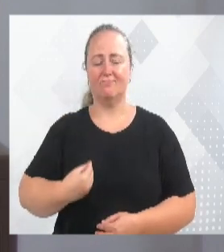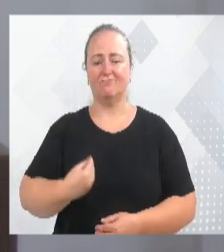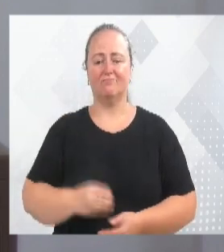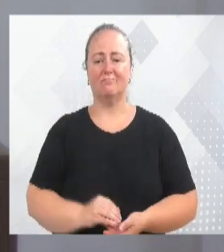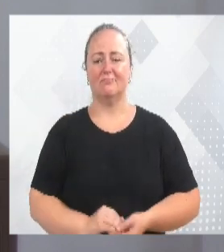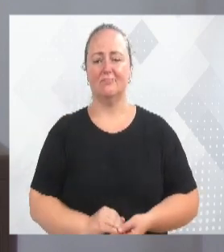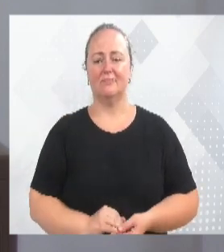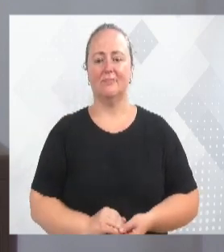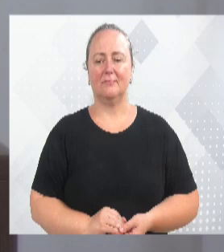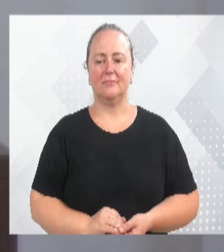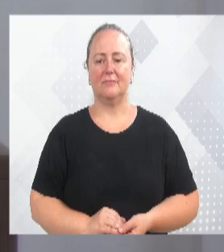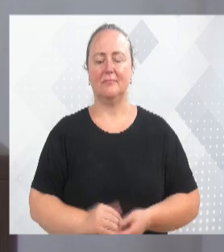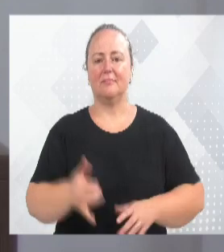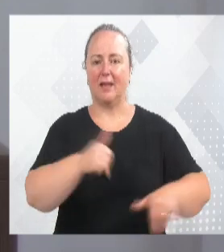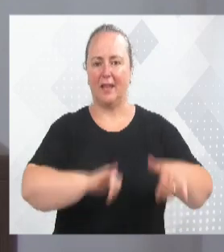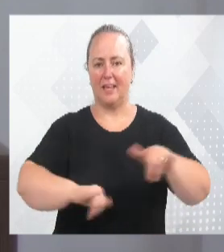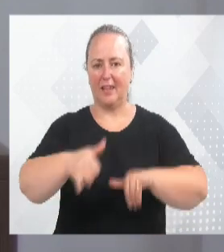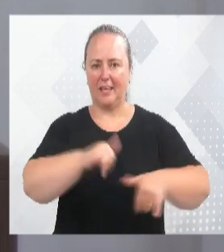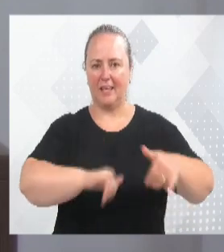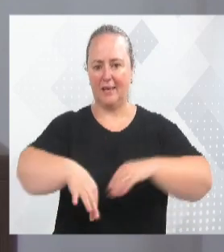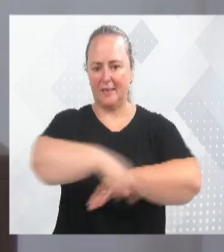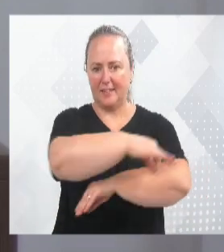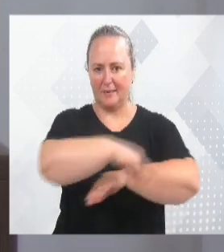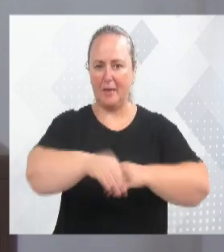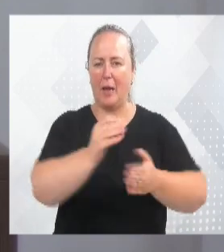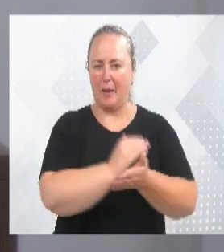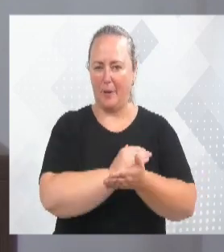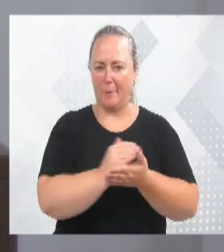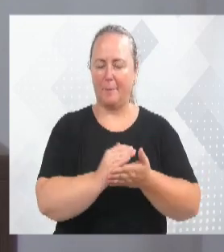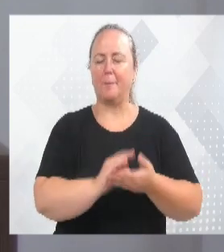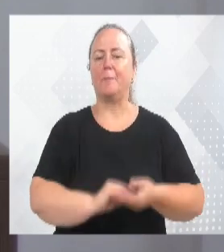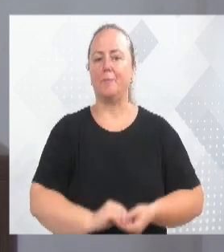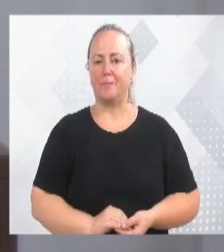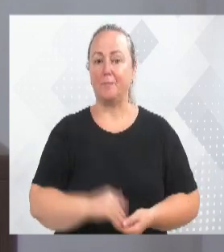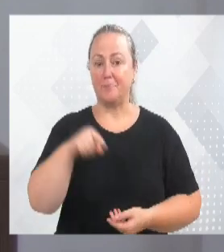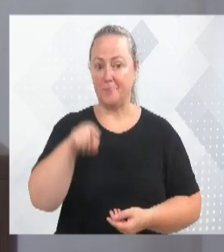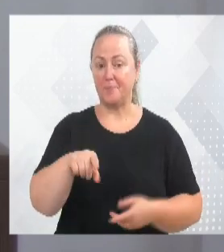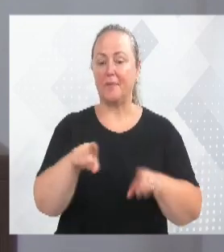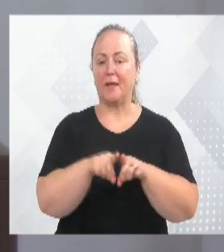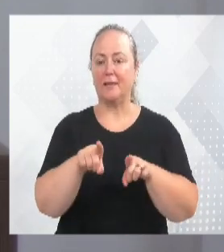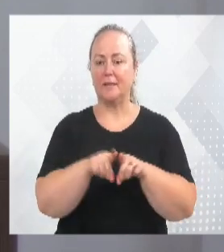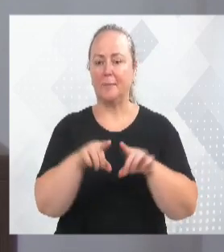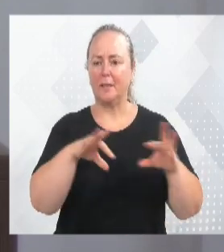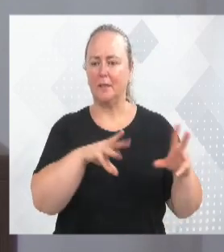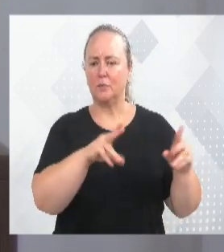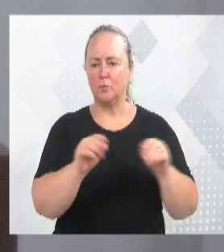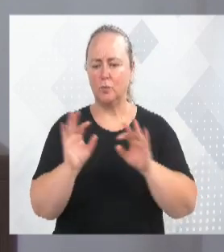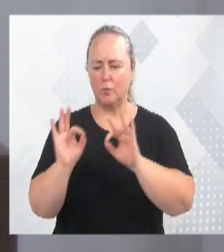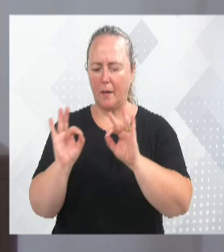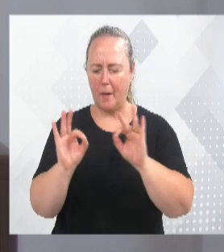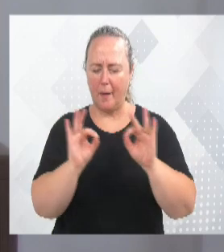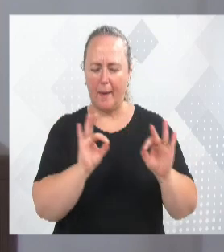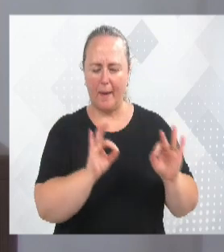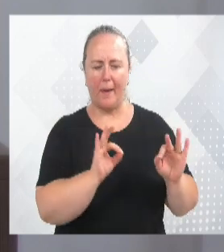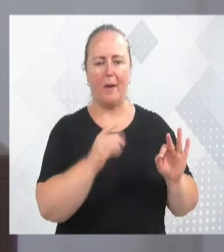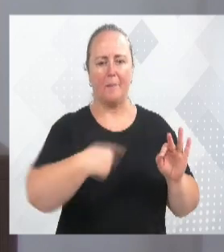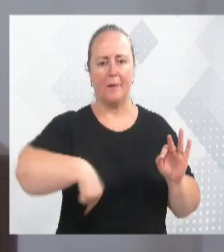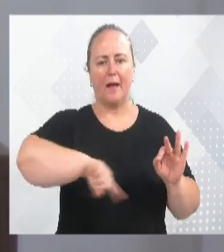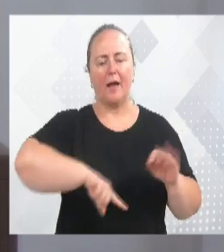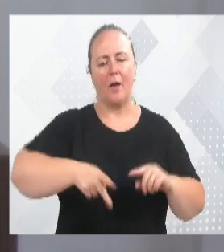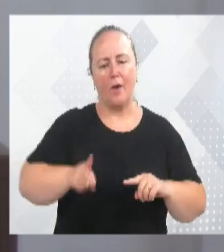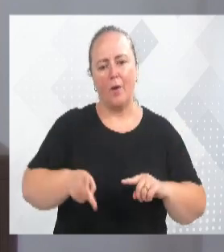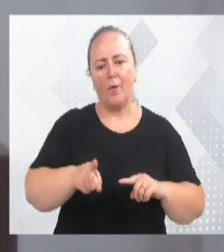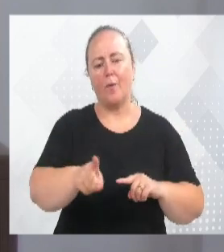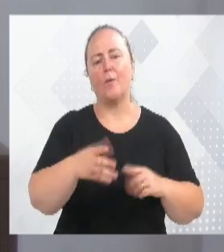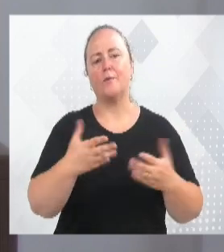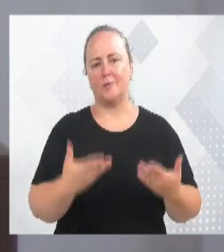o engenheiro químico, que, né, antes de partir, ele também deixou tudo super, muito bem encaminhado para nós, para